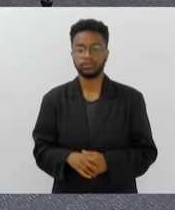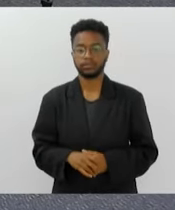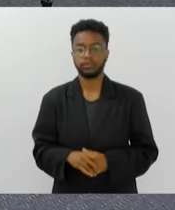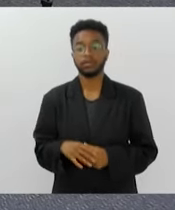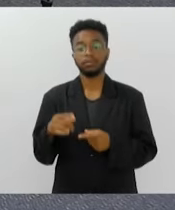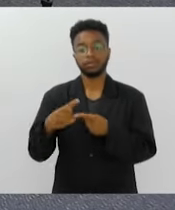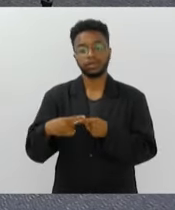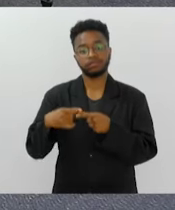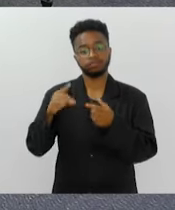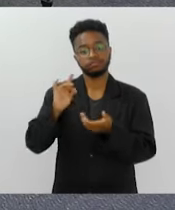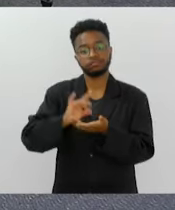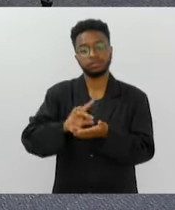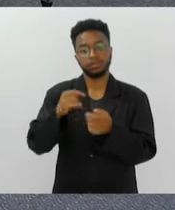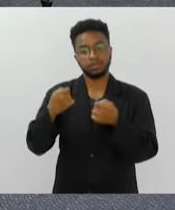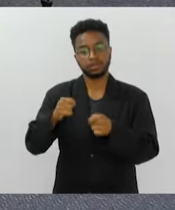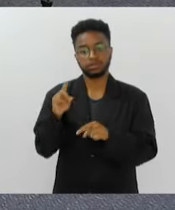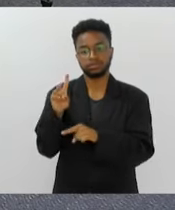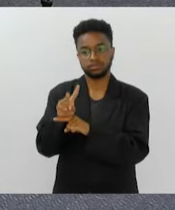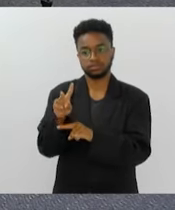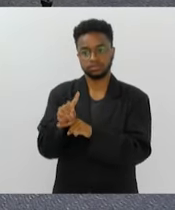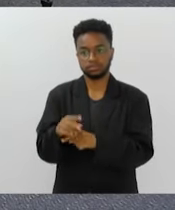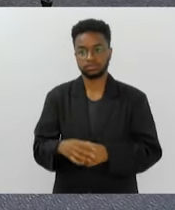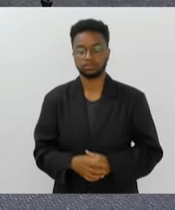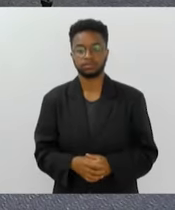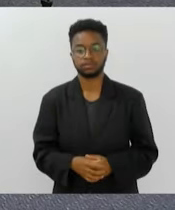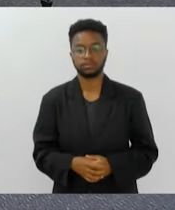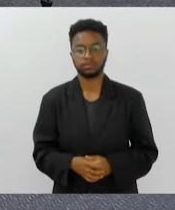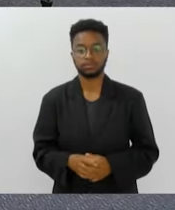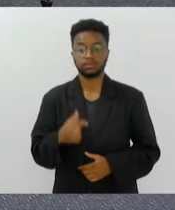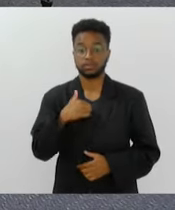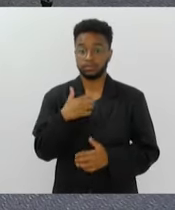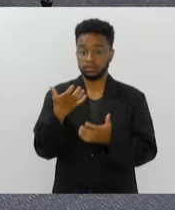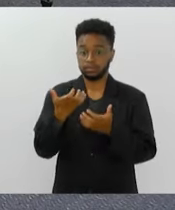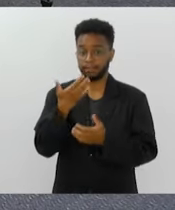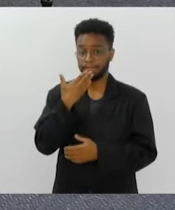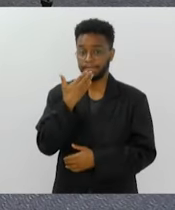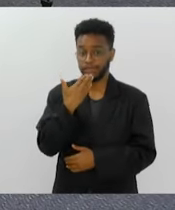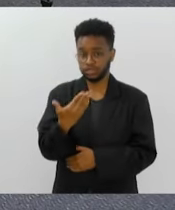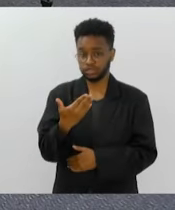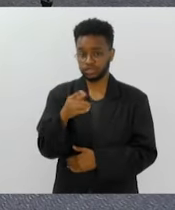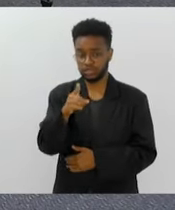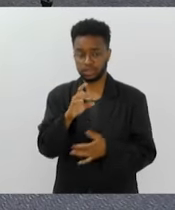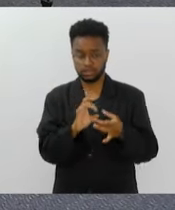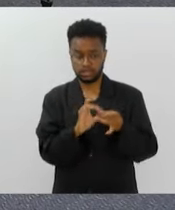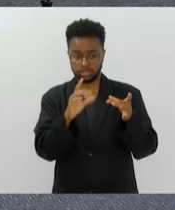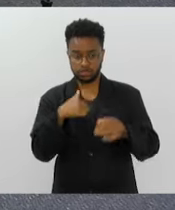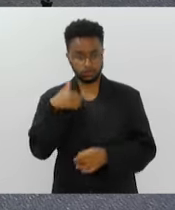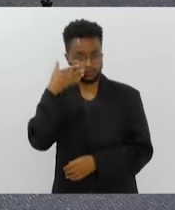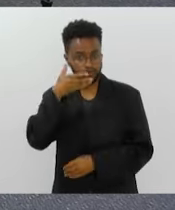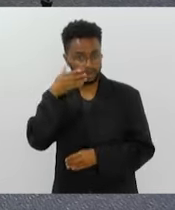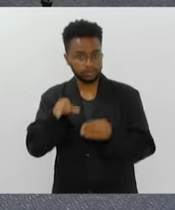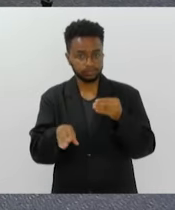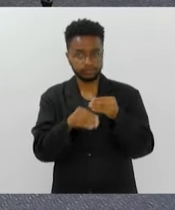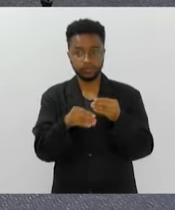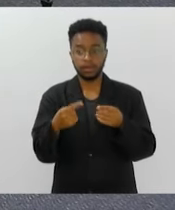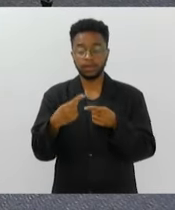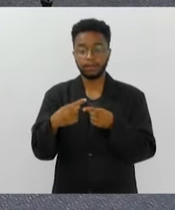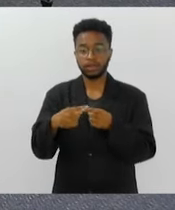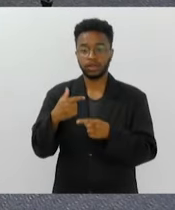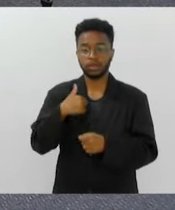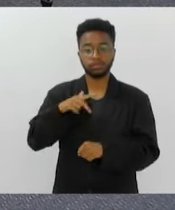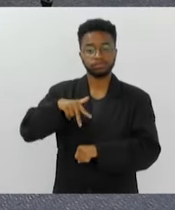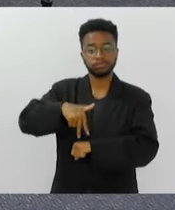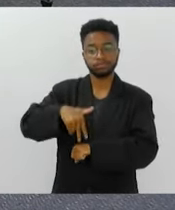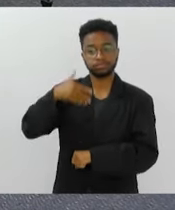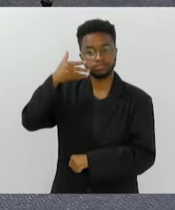precisa realmente ser protegida queria pedir um breve aparte para vossa excelência porque eu fiz uso da fala